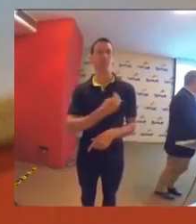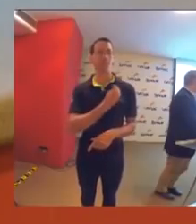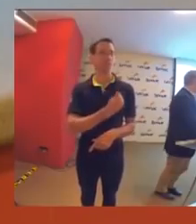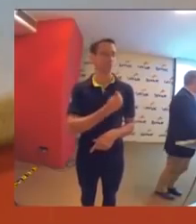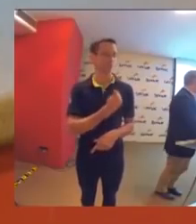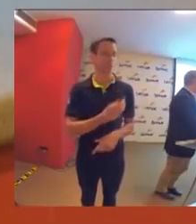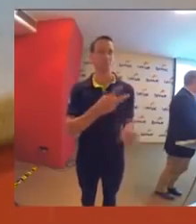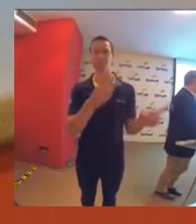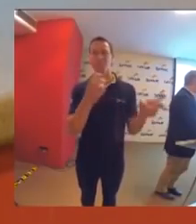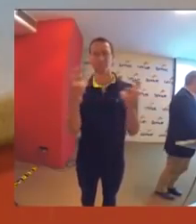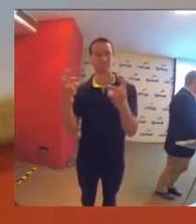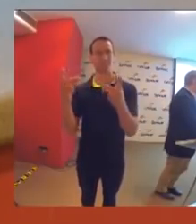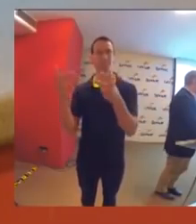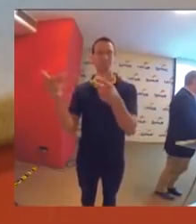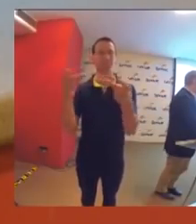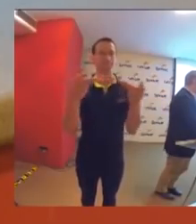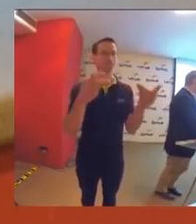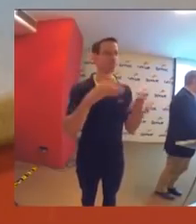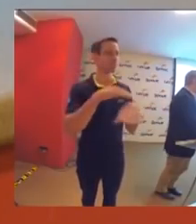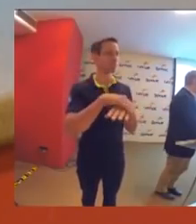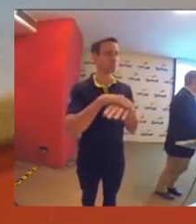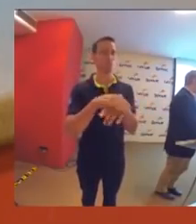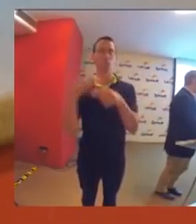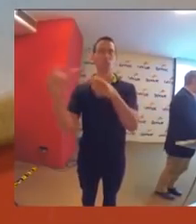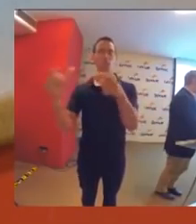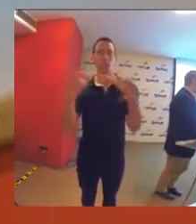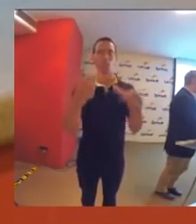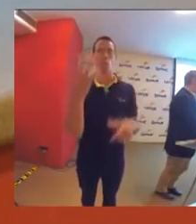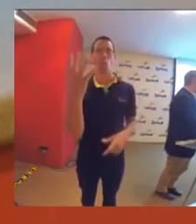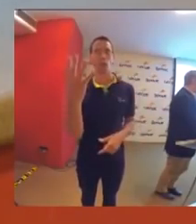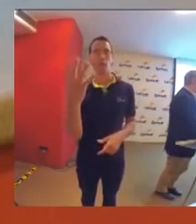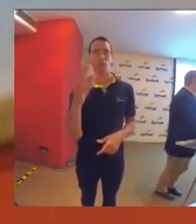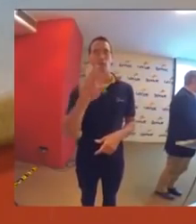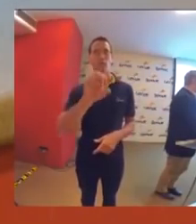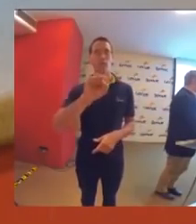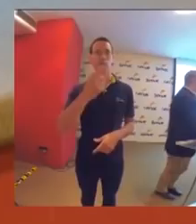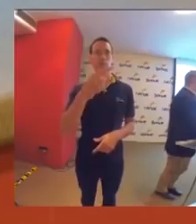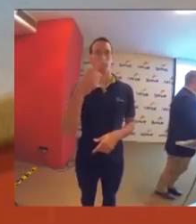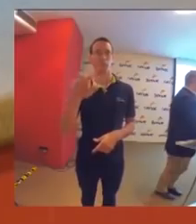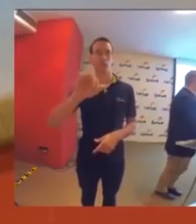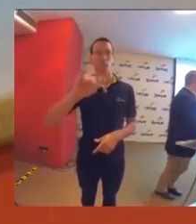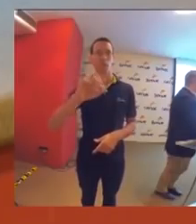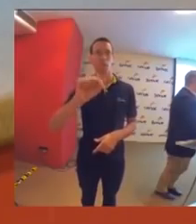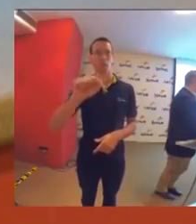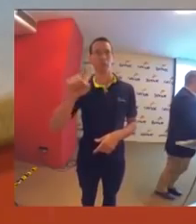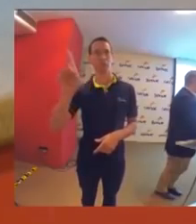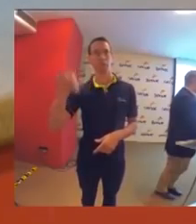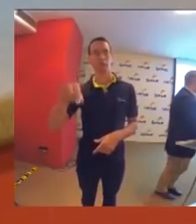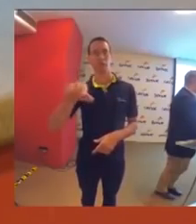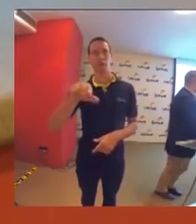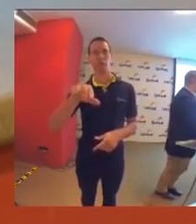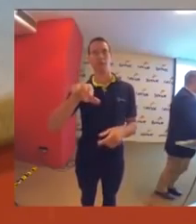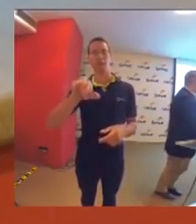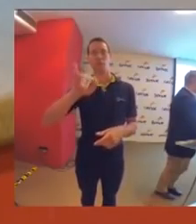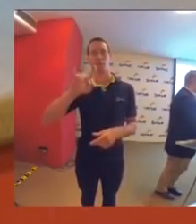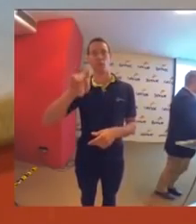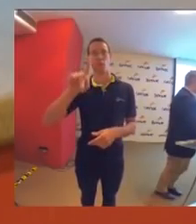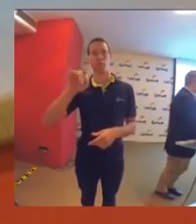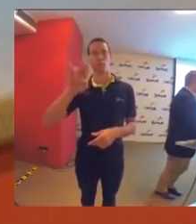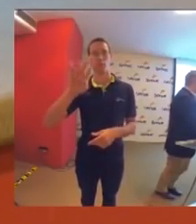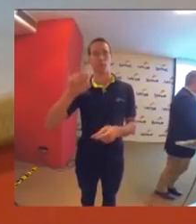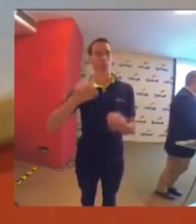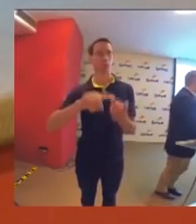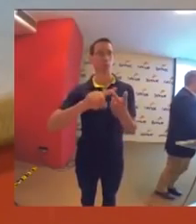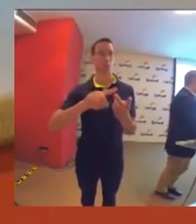gente começou com 4 unidades, né, com São José do Rio Preto, com Bauru, Campinas e Cipião, e